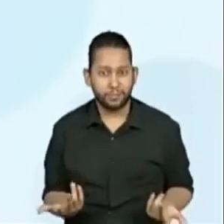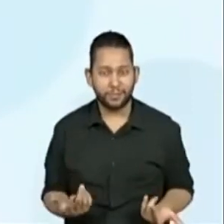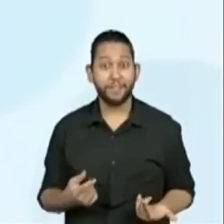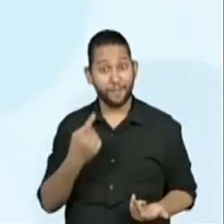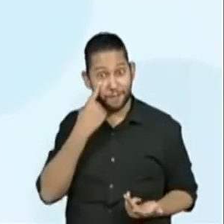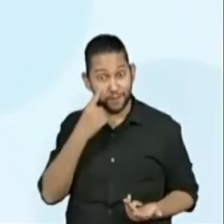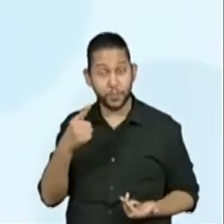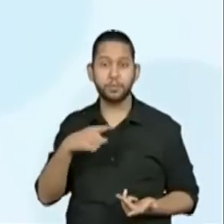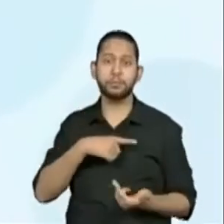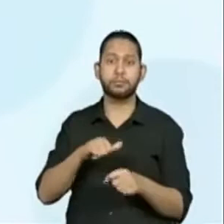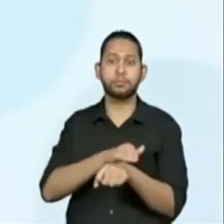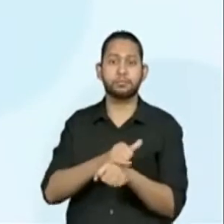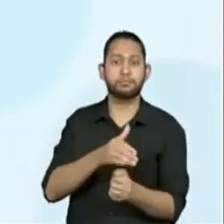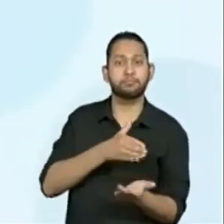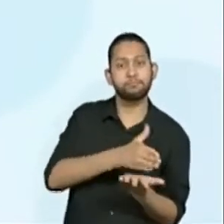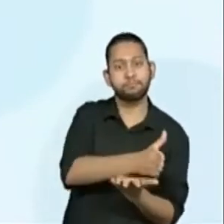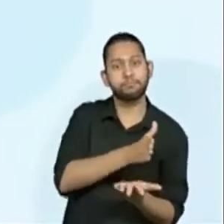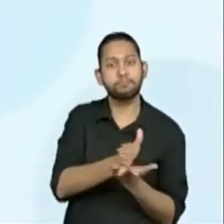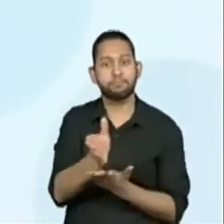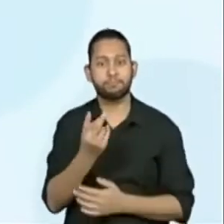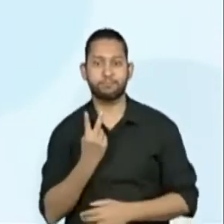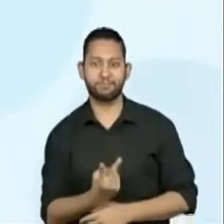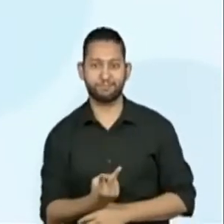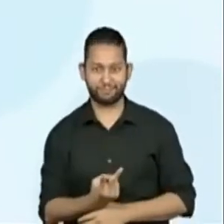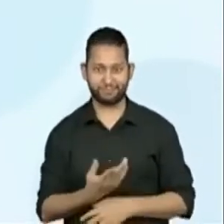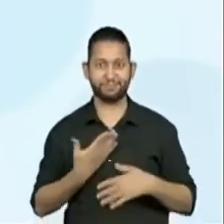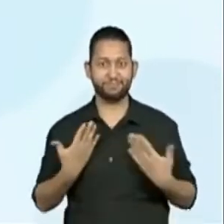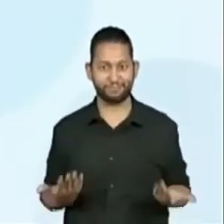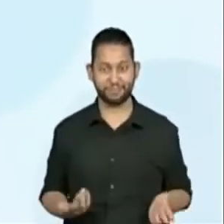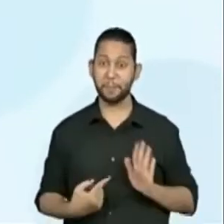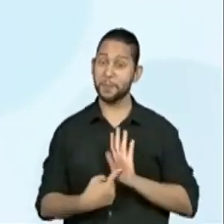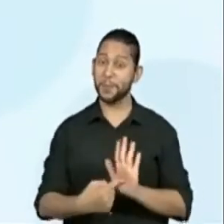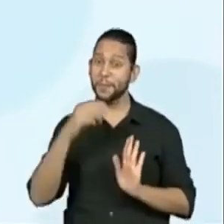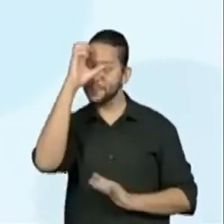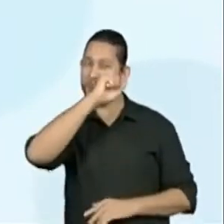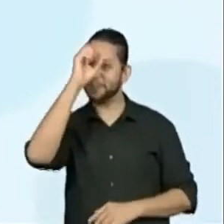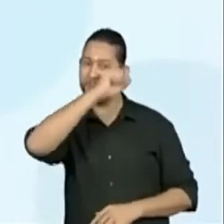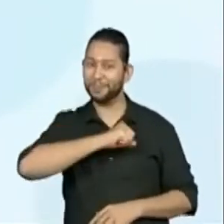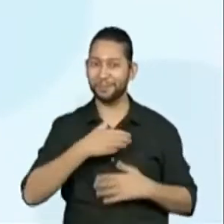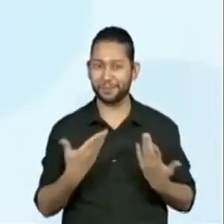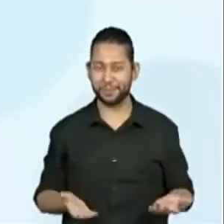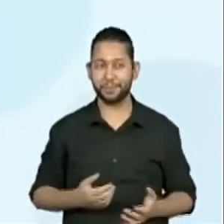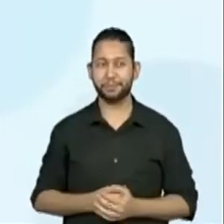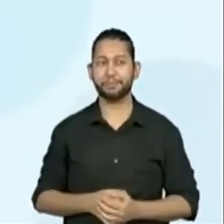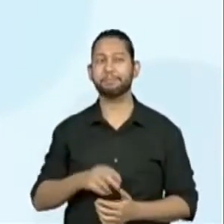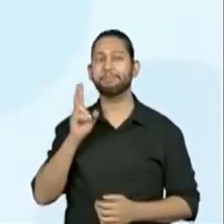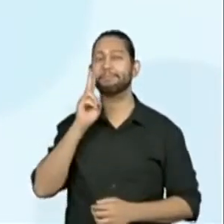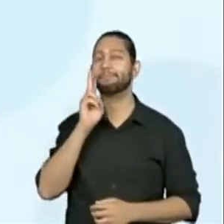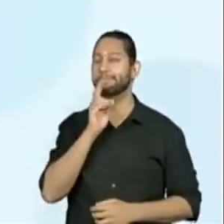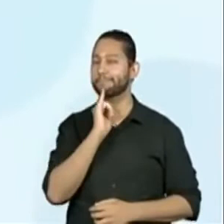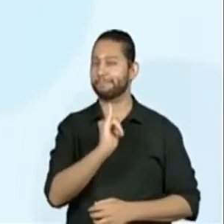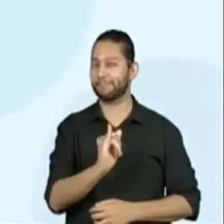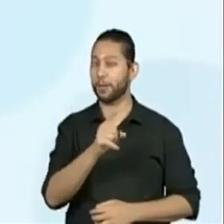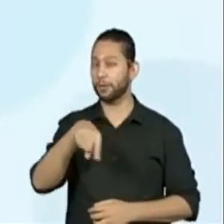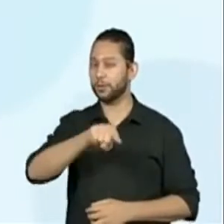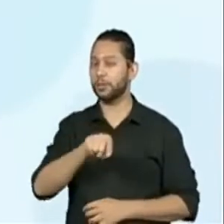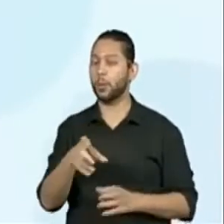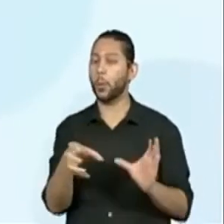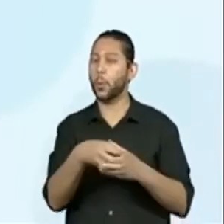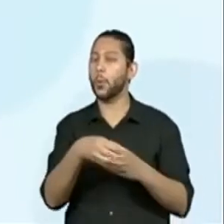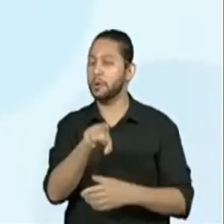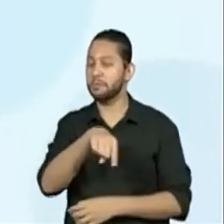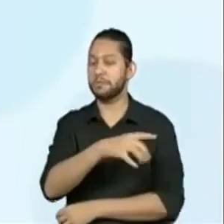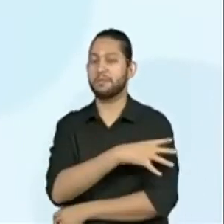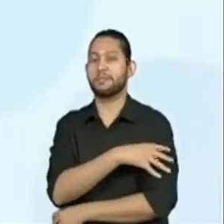maneiras diferentes Pessoal lembrando para você aluno do